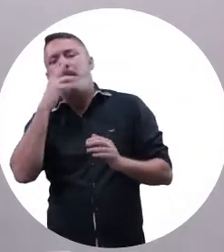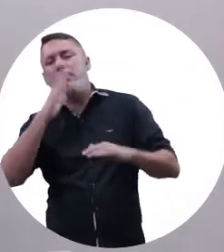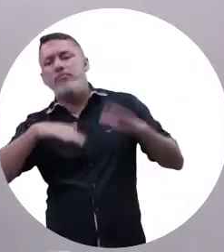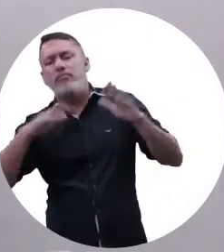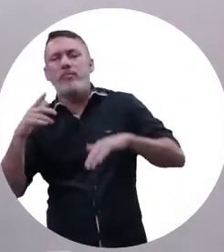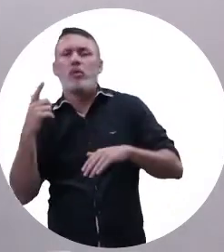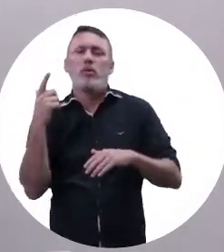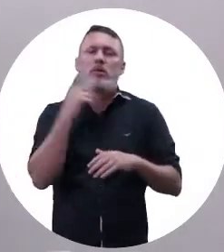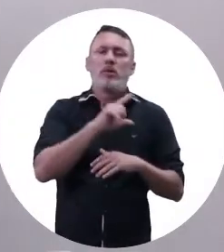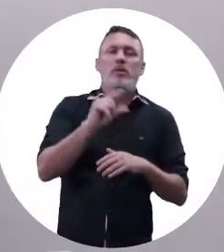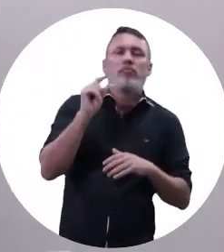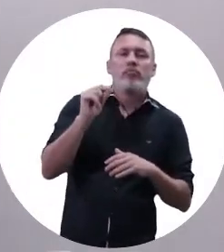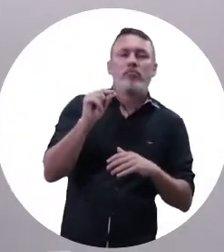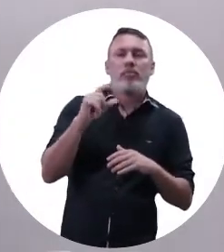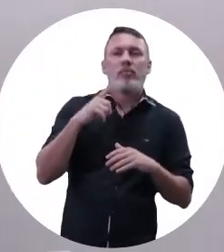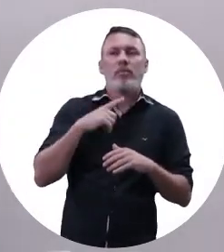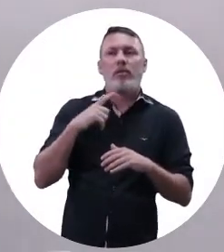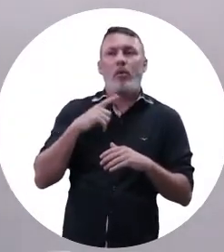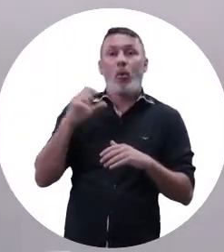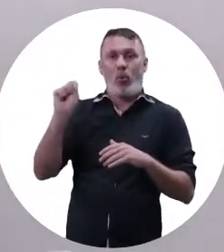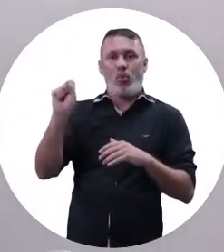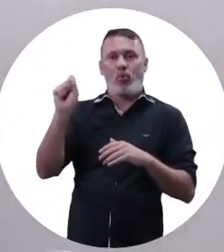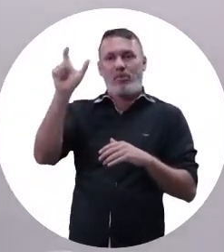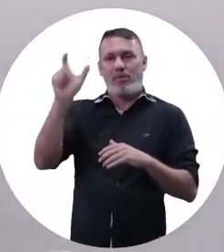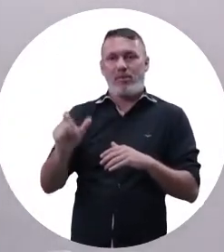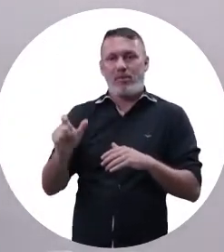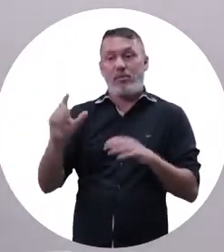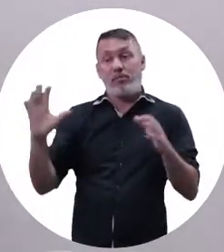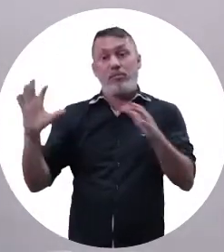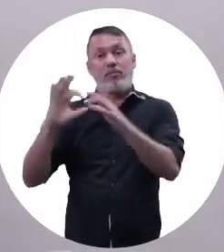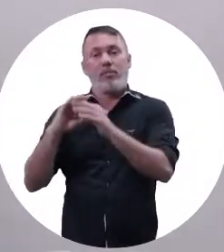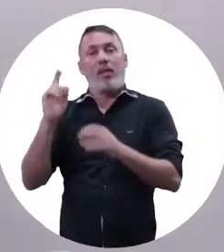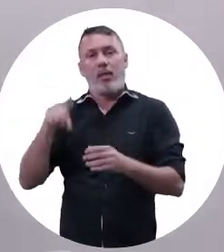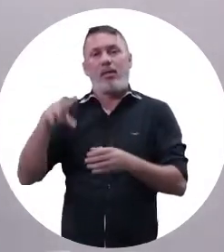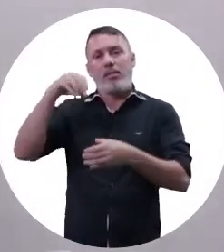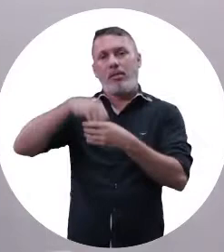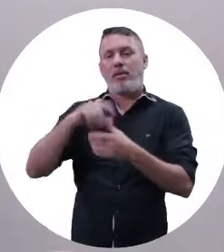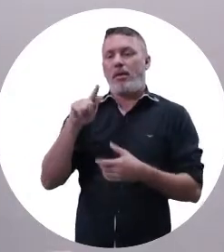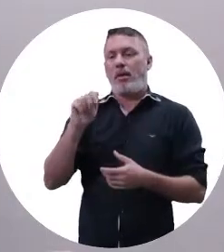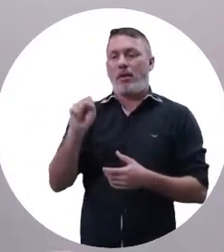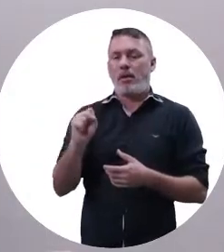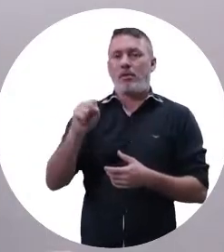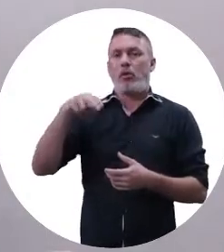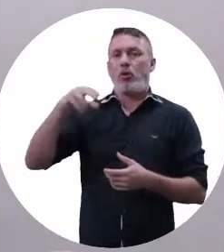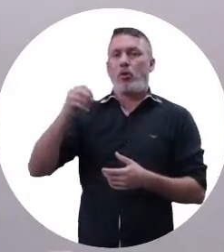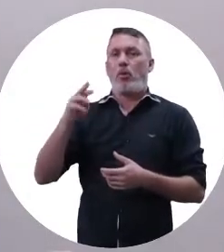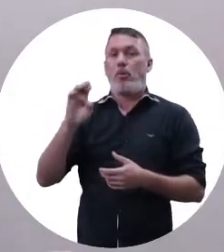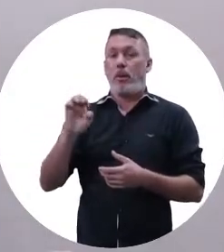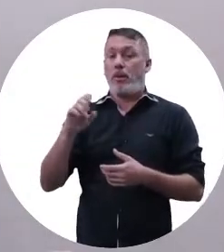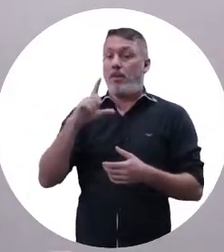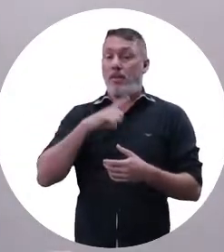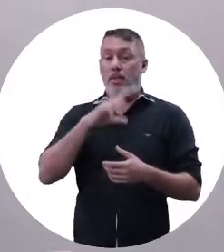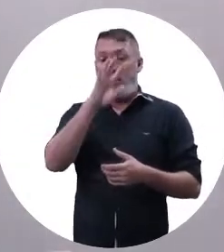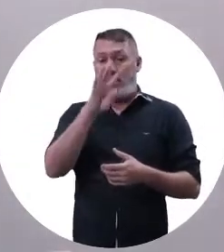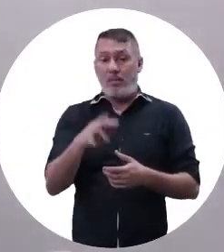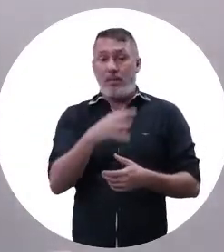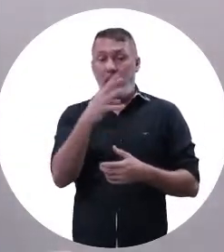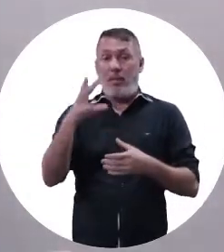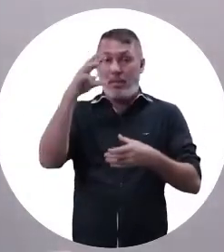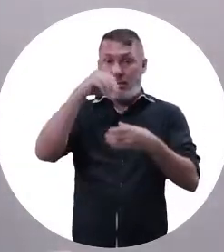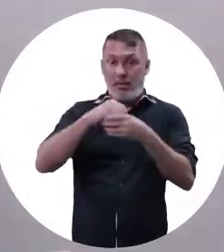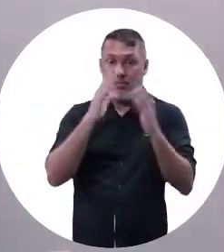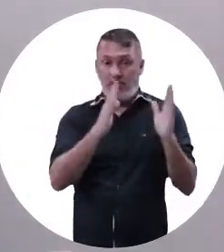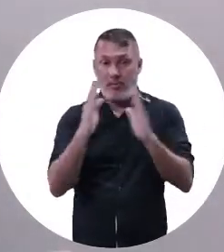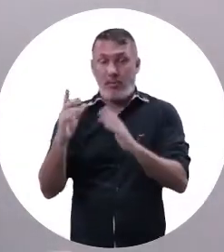de adquirirem os 8 elétrons na sua última camada associados aos gases nobres. Os gases nobres são os elementos da tabela